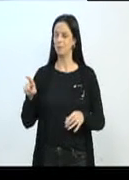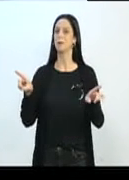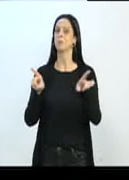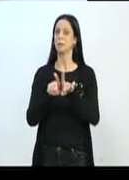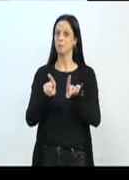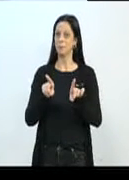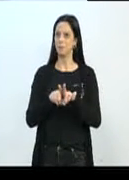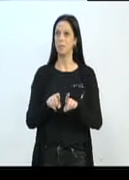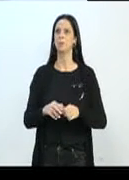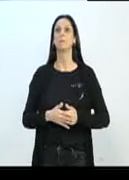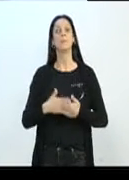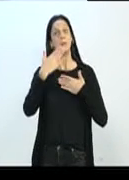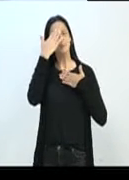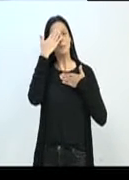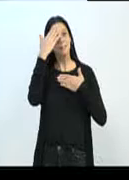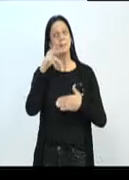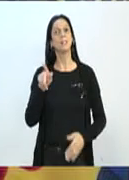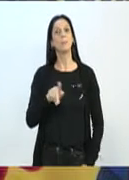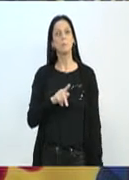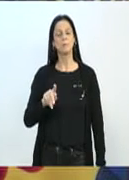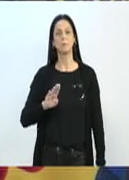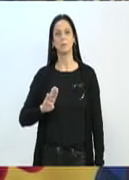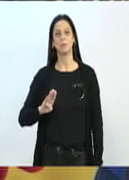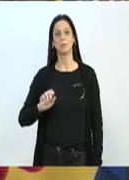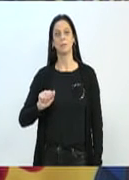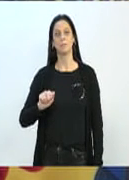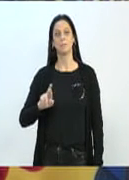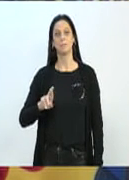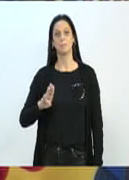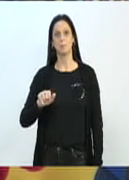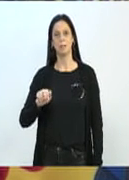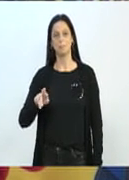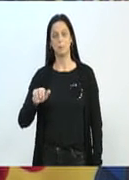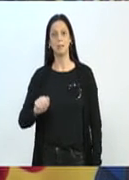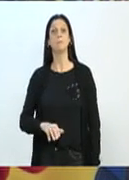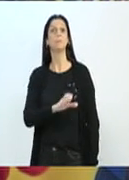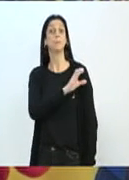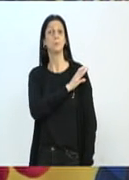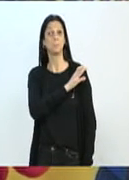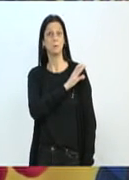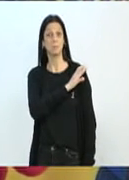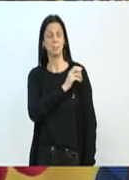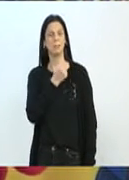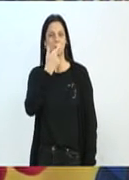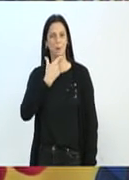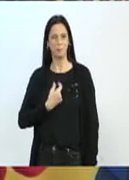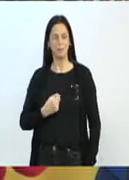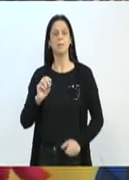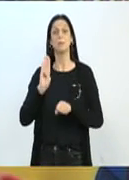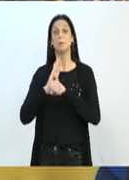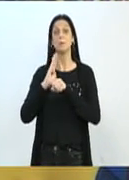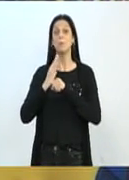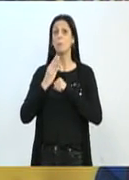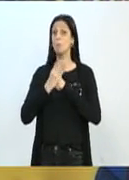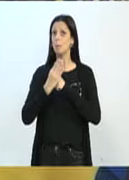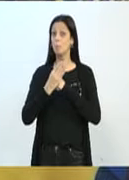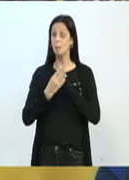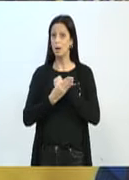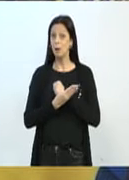agradecer a professora Bárbara dos ee Professor Paulo Freire do bairro